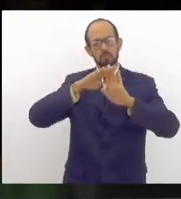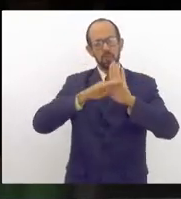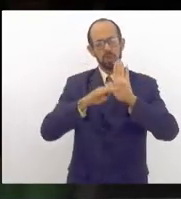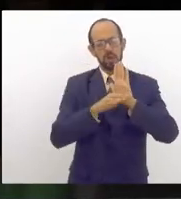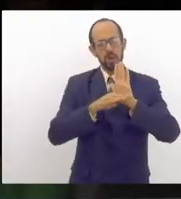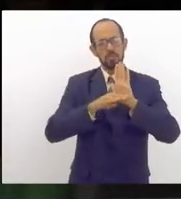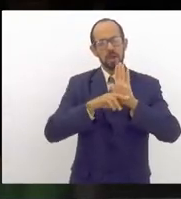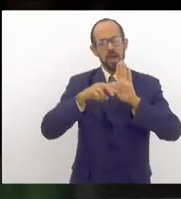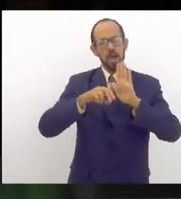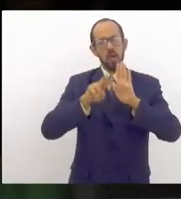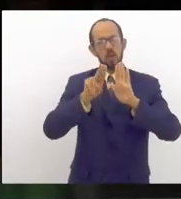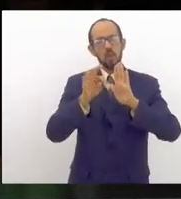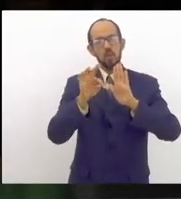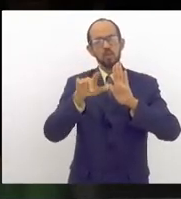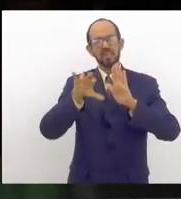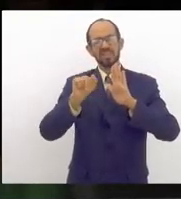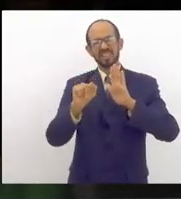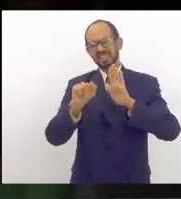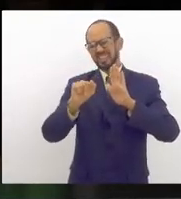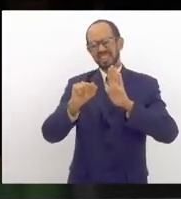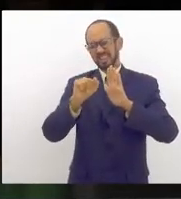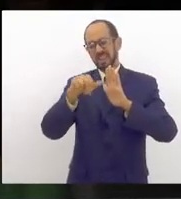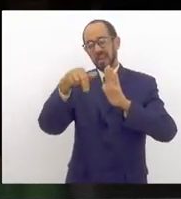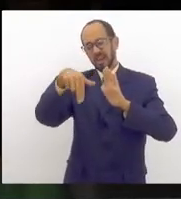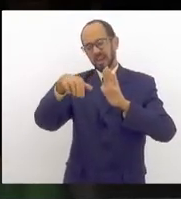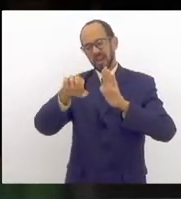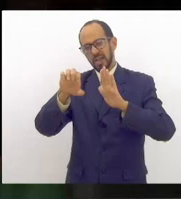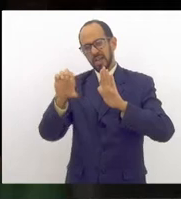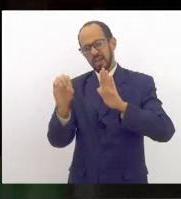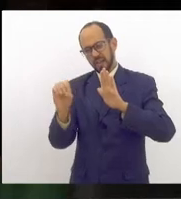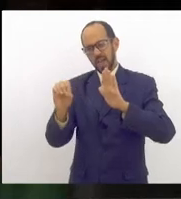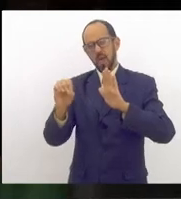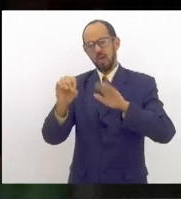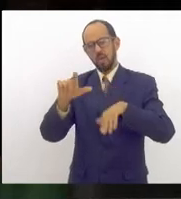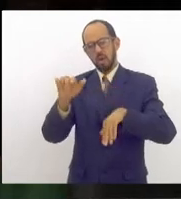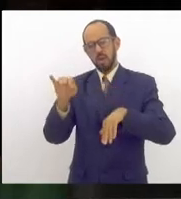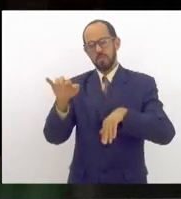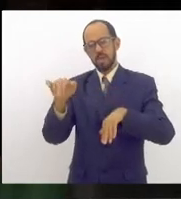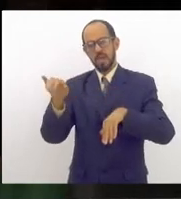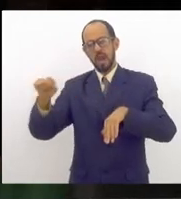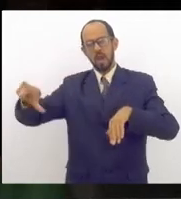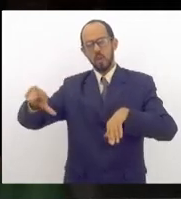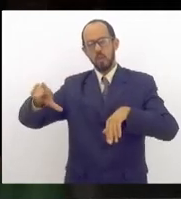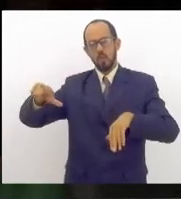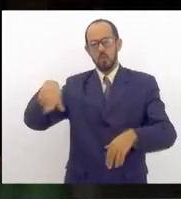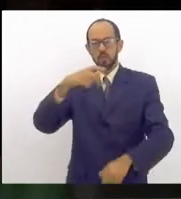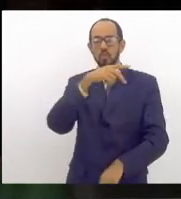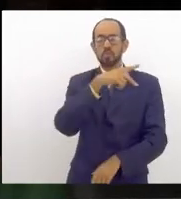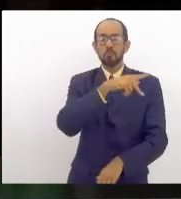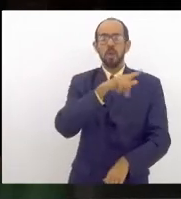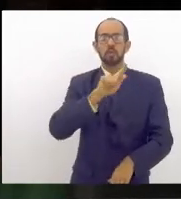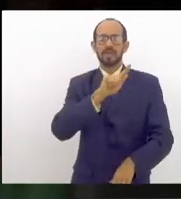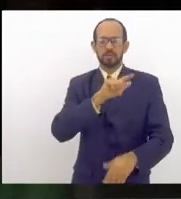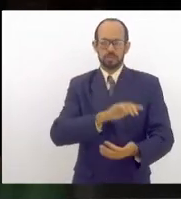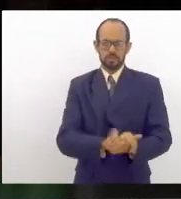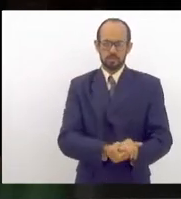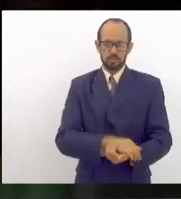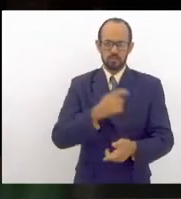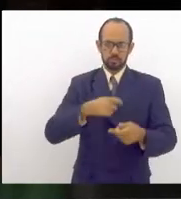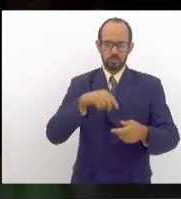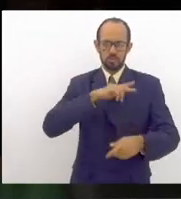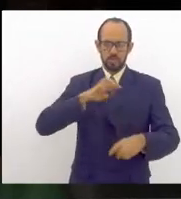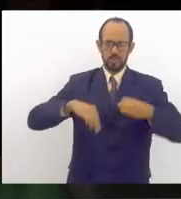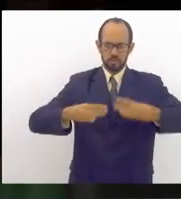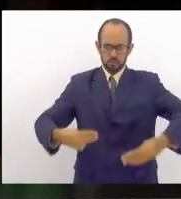neoliberal descido direto do Ministério da economia do Paulo Guedes eles se preocupam